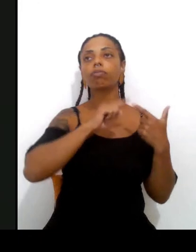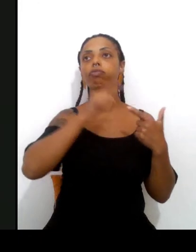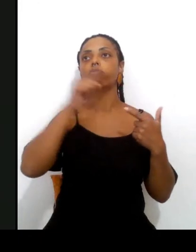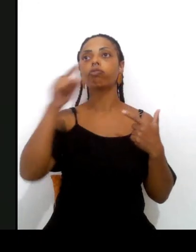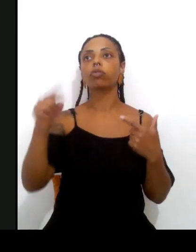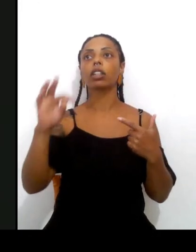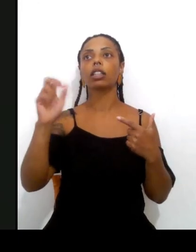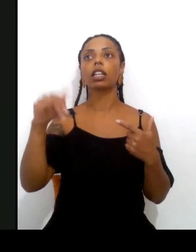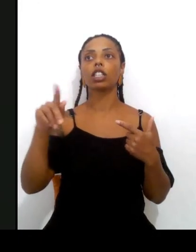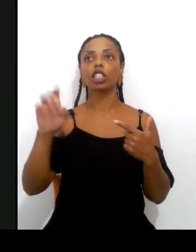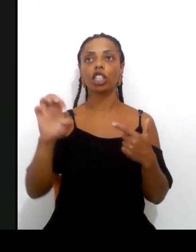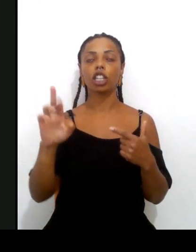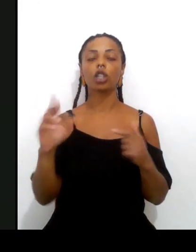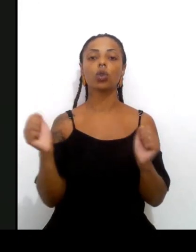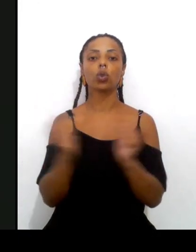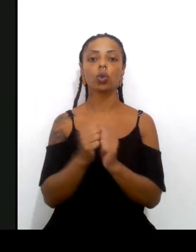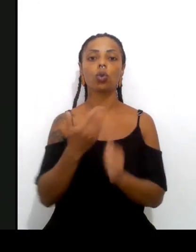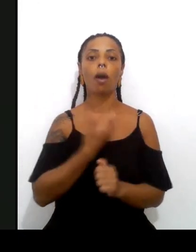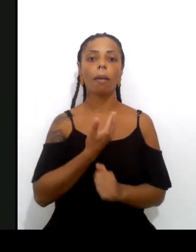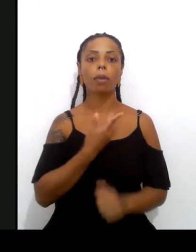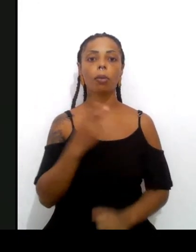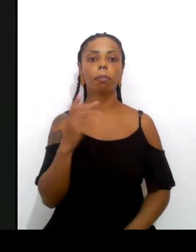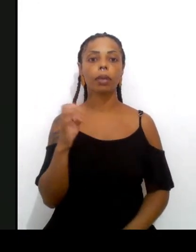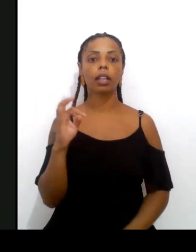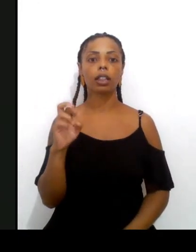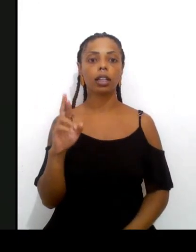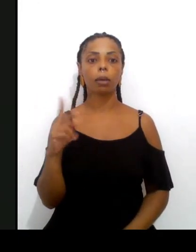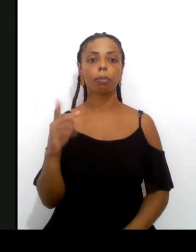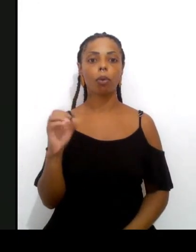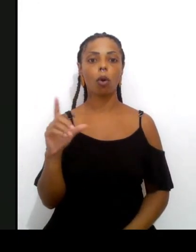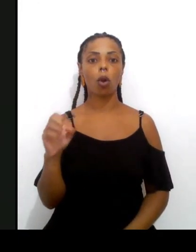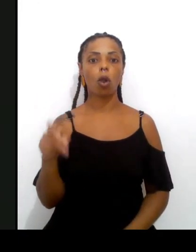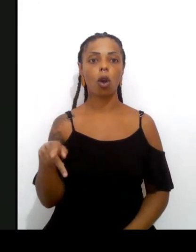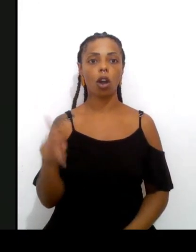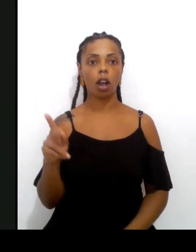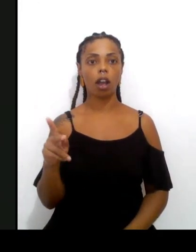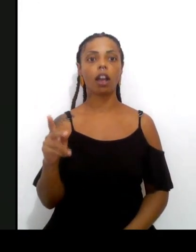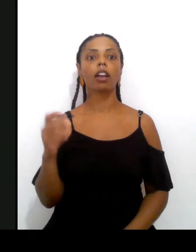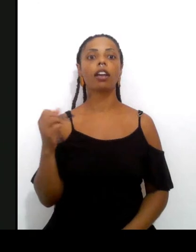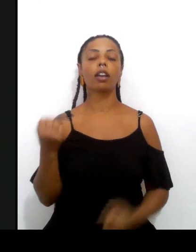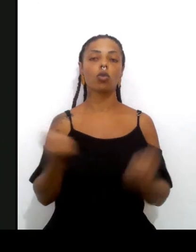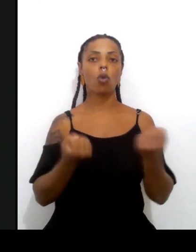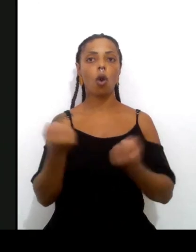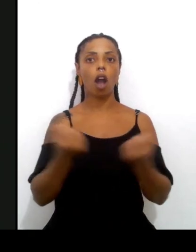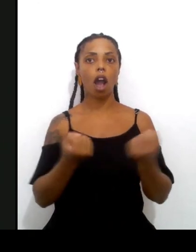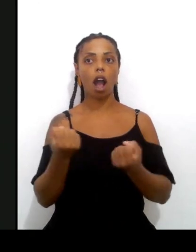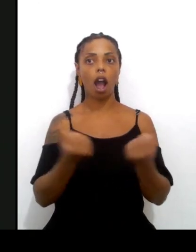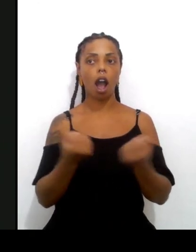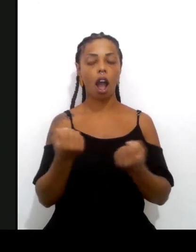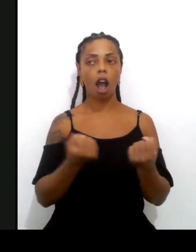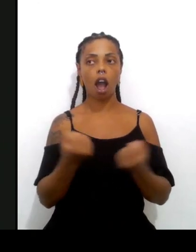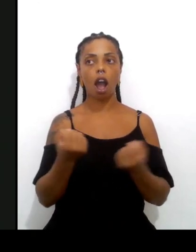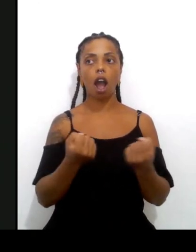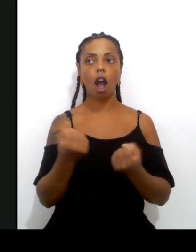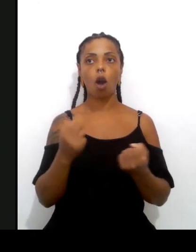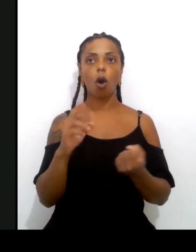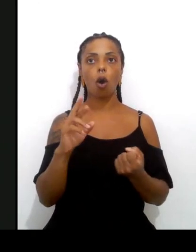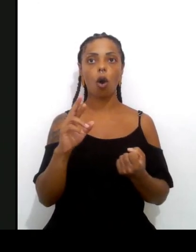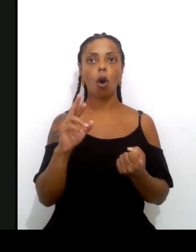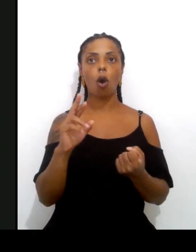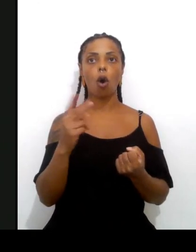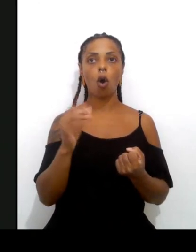Peter polock viajaram pela França pela Espanha no Rolls Royce do polock antes de cruzarem para o Marrocos